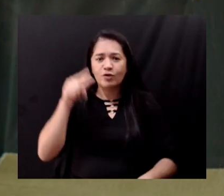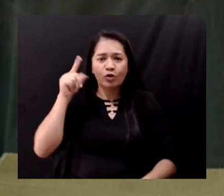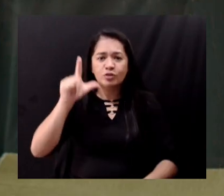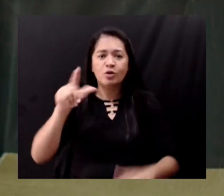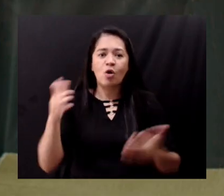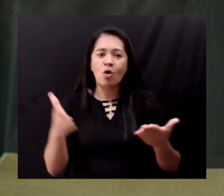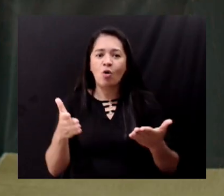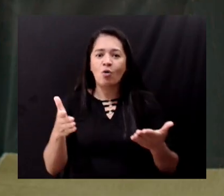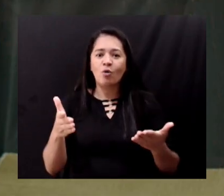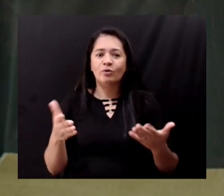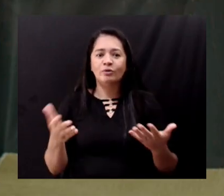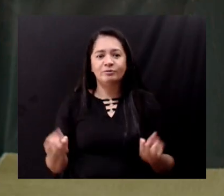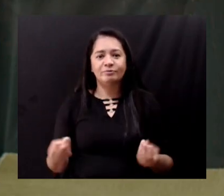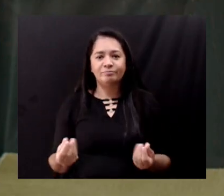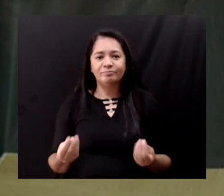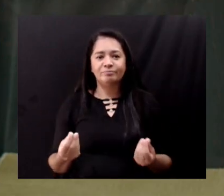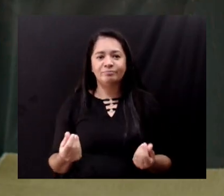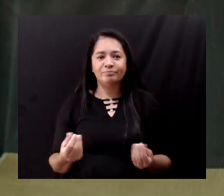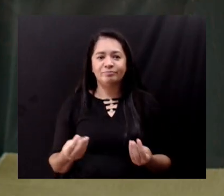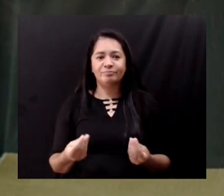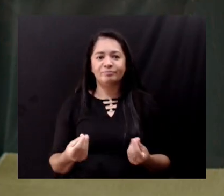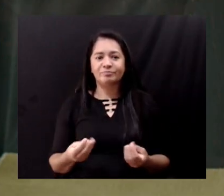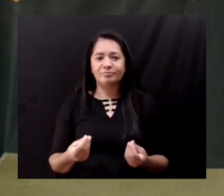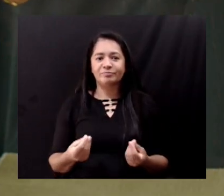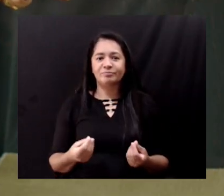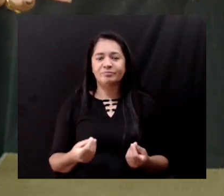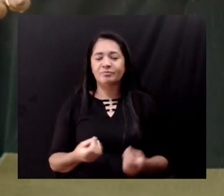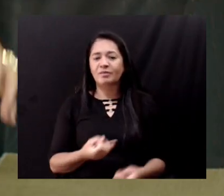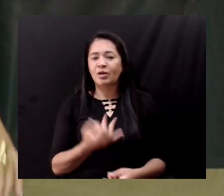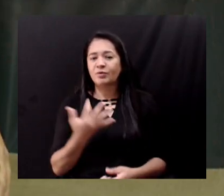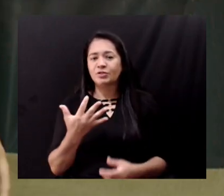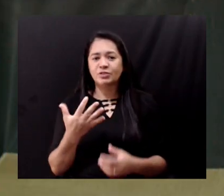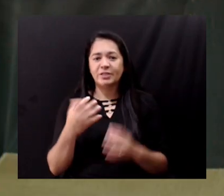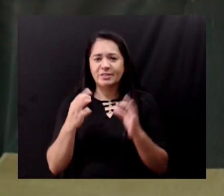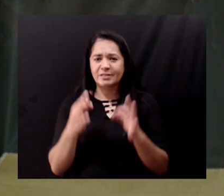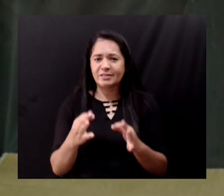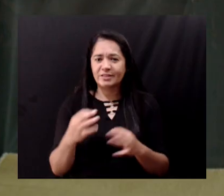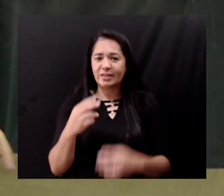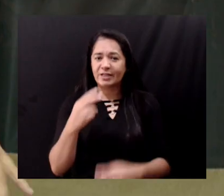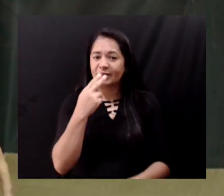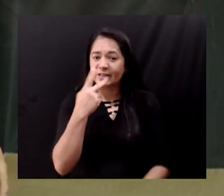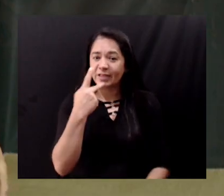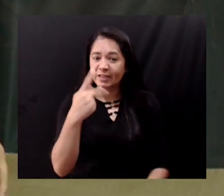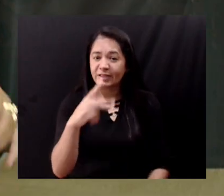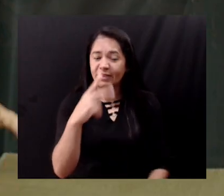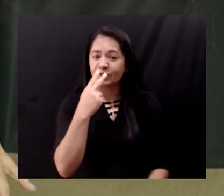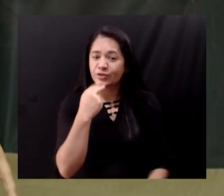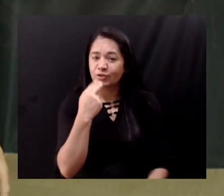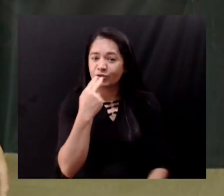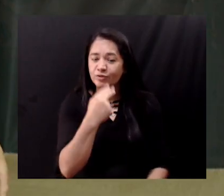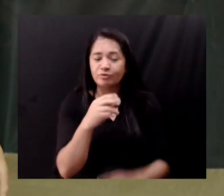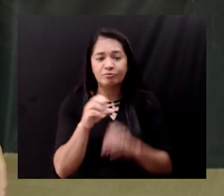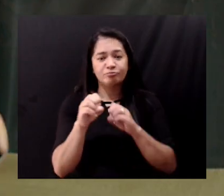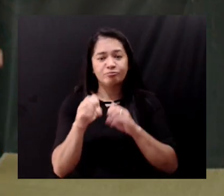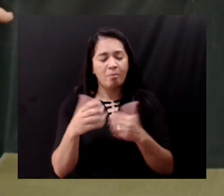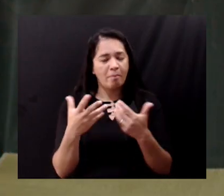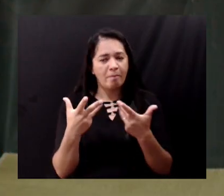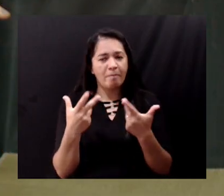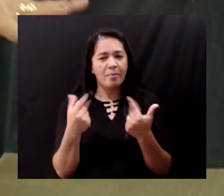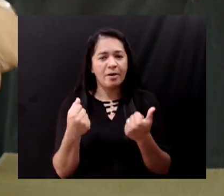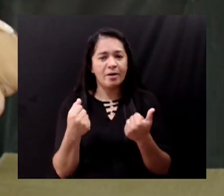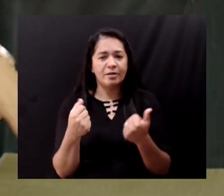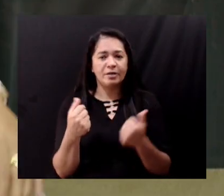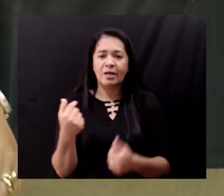aí aquele tanto de caloria que a sua nutricionista te recomendou? Uau, maravilha! Não conseguiu amanhã?